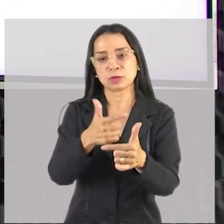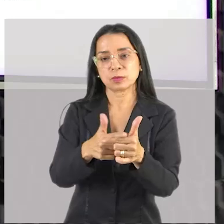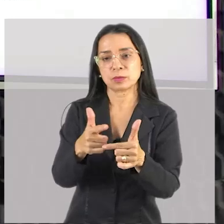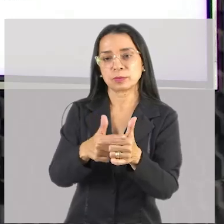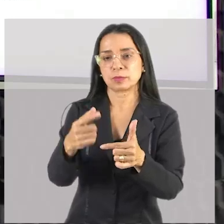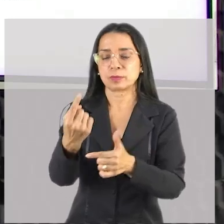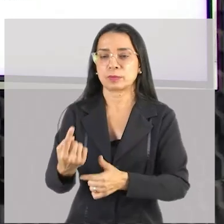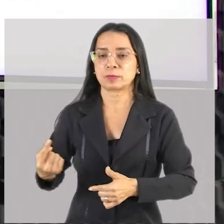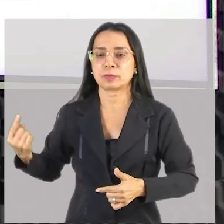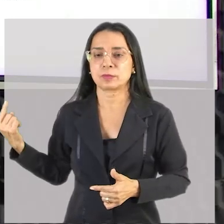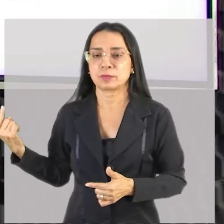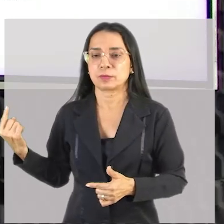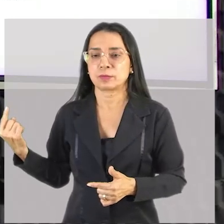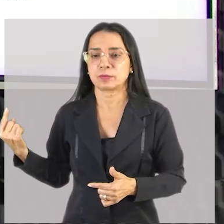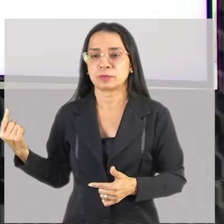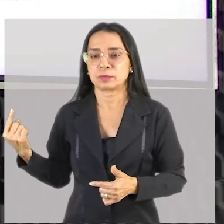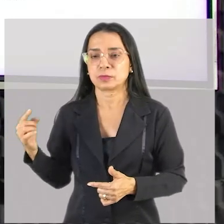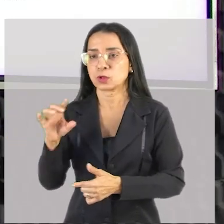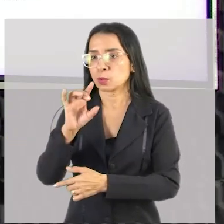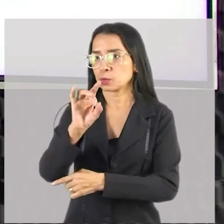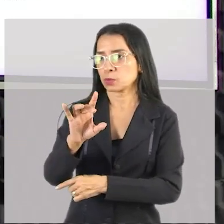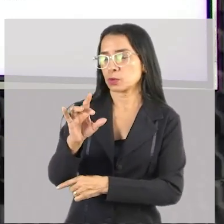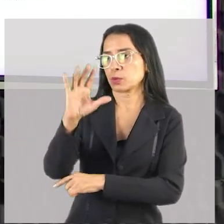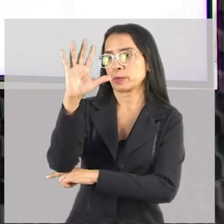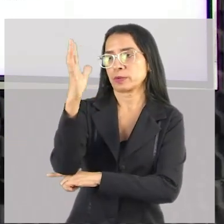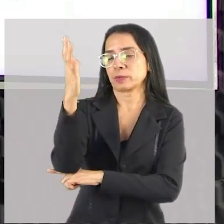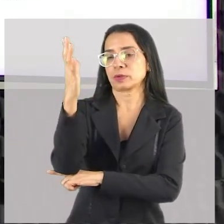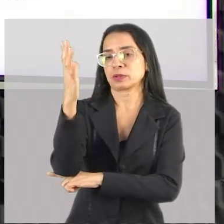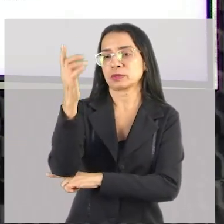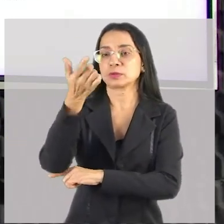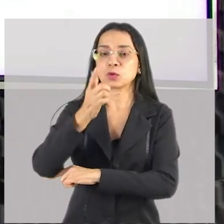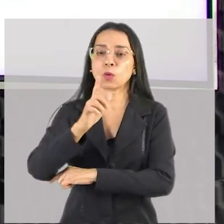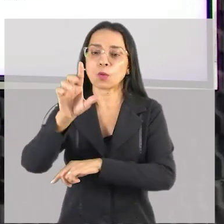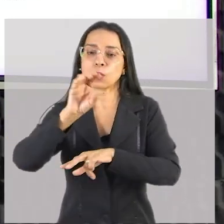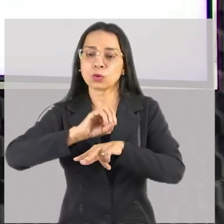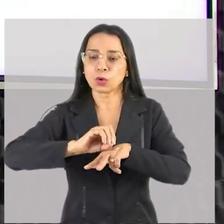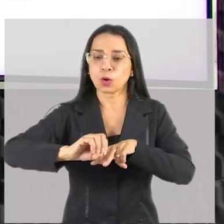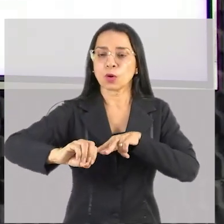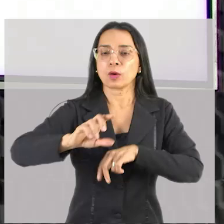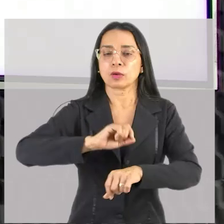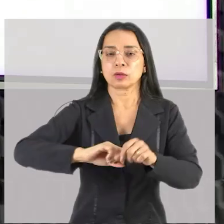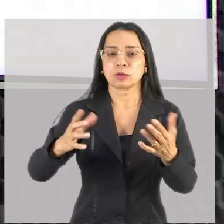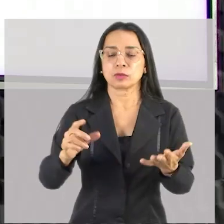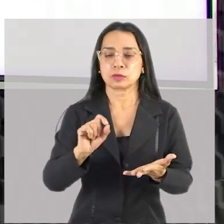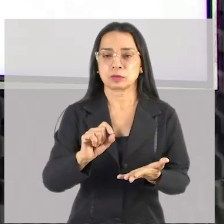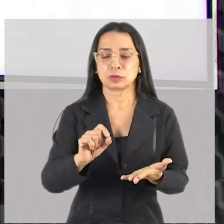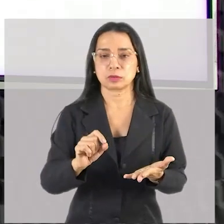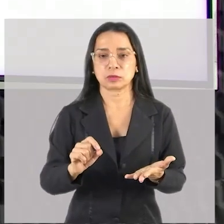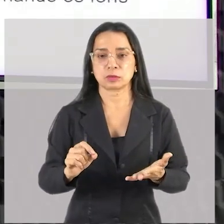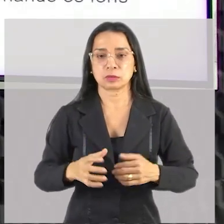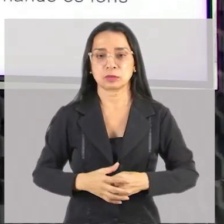toxicidade. Não só para as plantas, mas para muitos organismos.